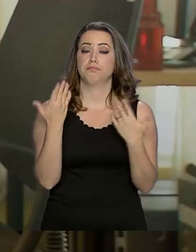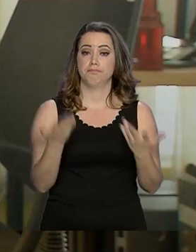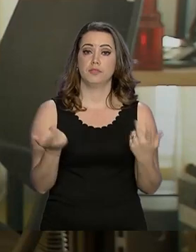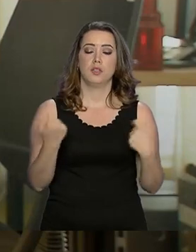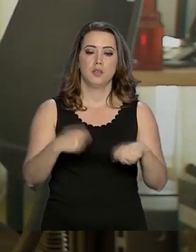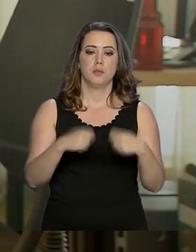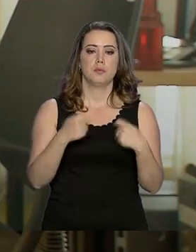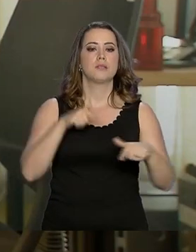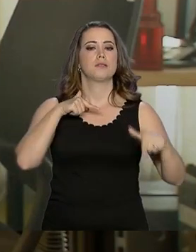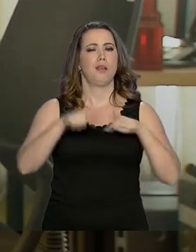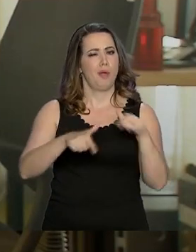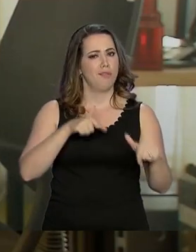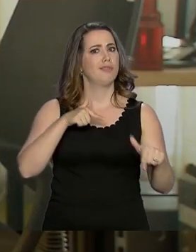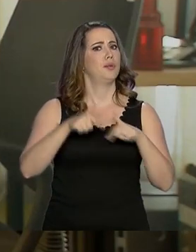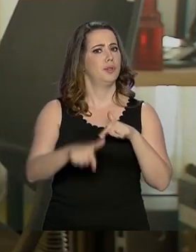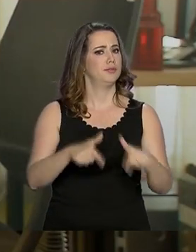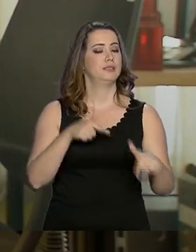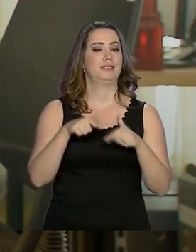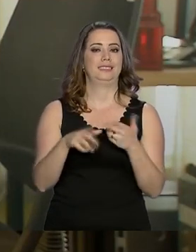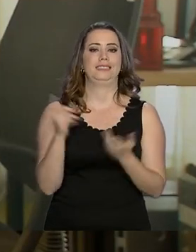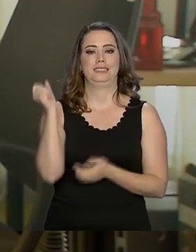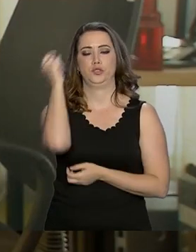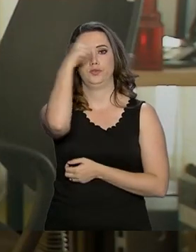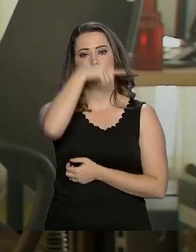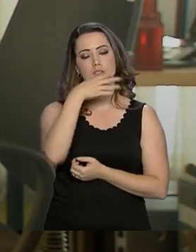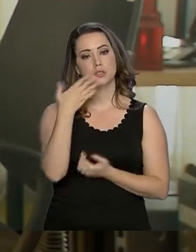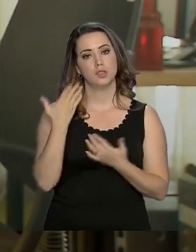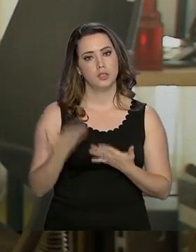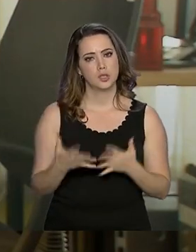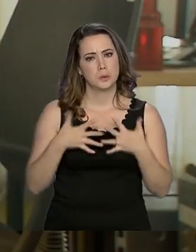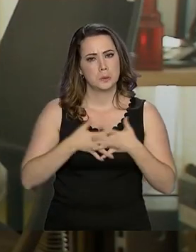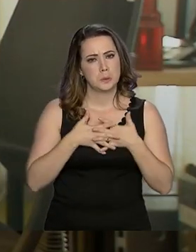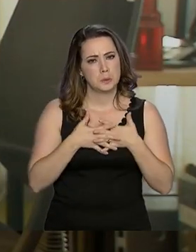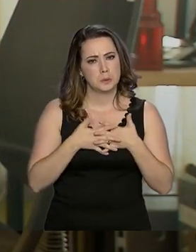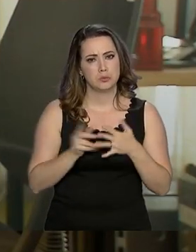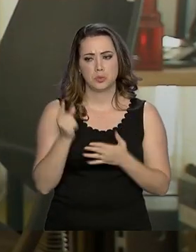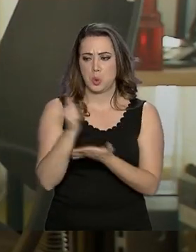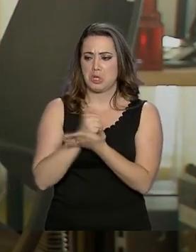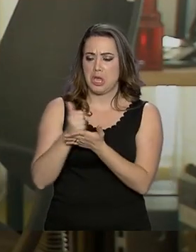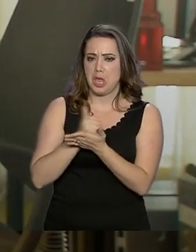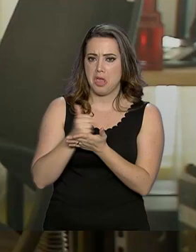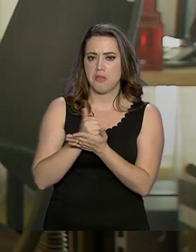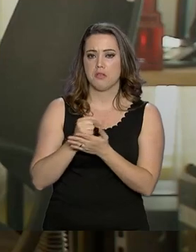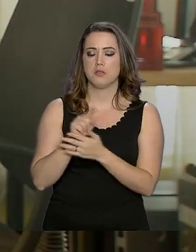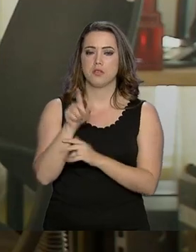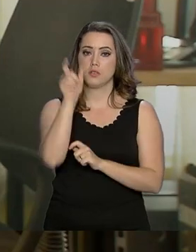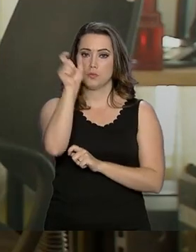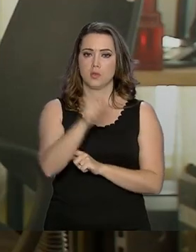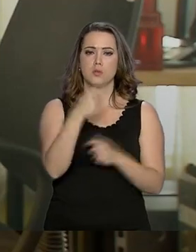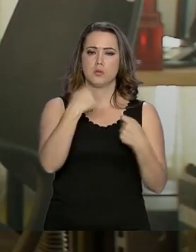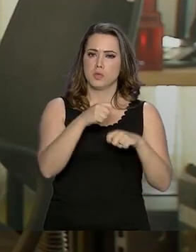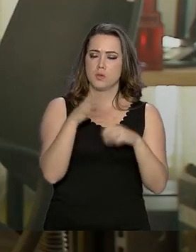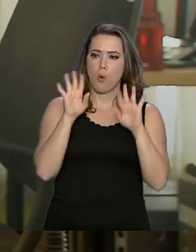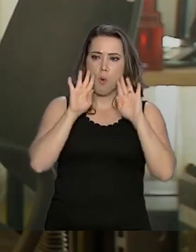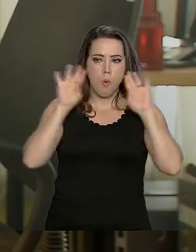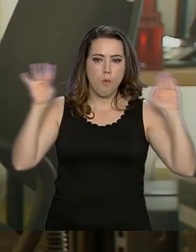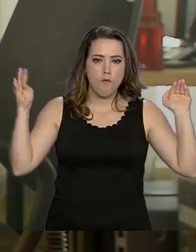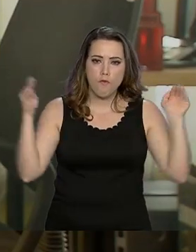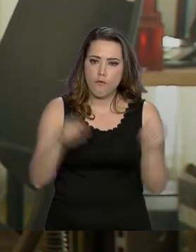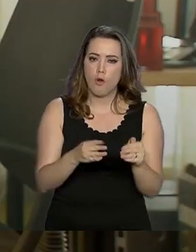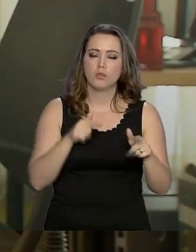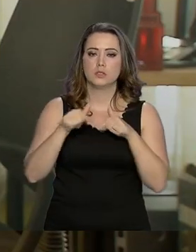bastante trabalho nessa é difícil é complexo fazer um game então o pessoal realmente está bem focado e trabalhando